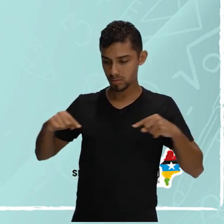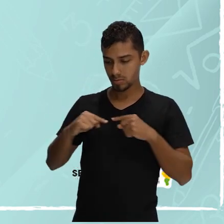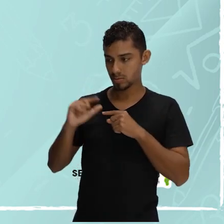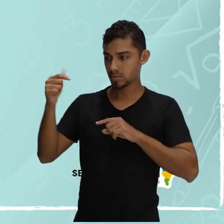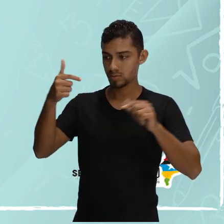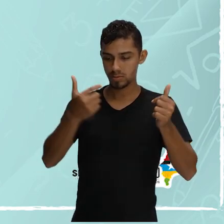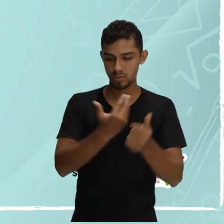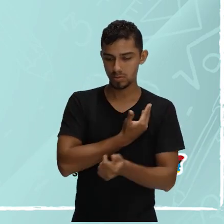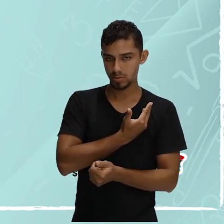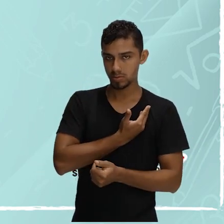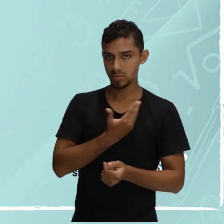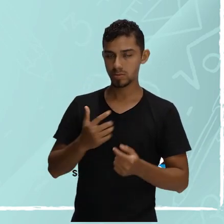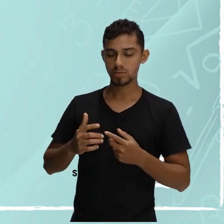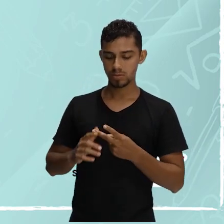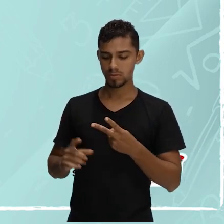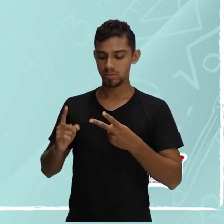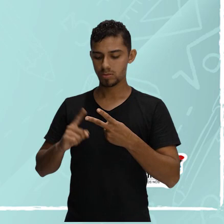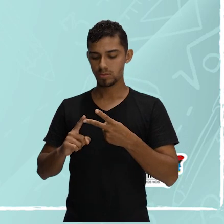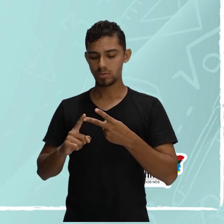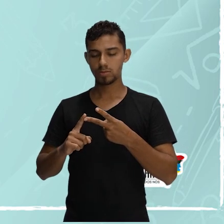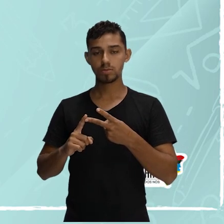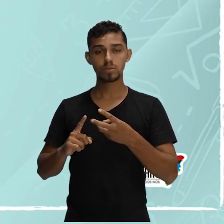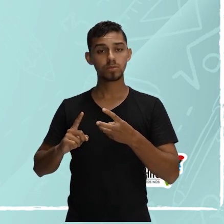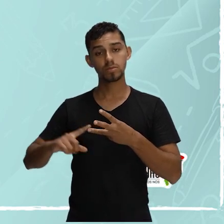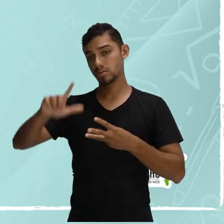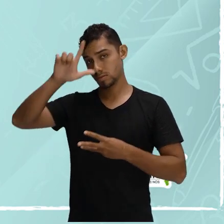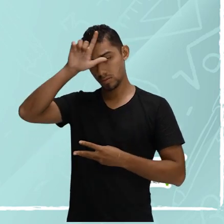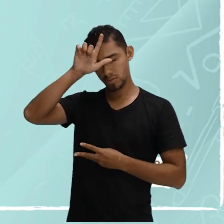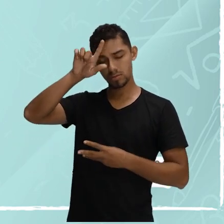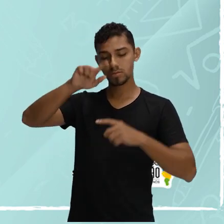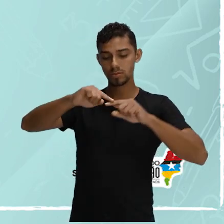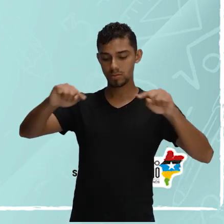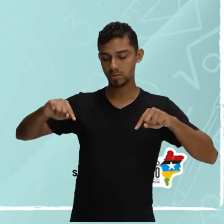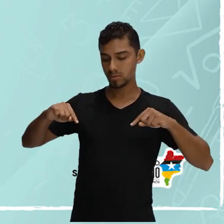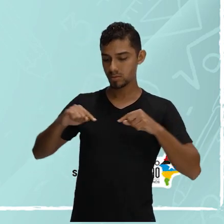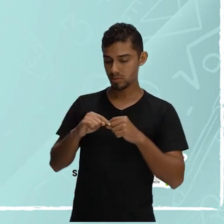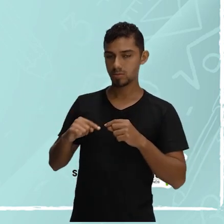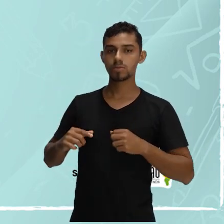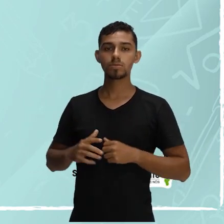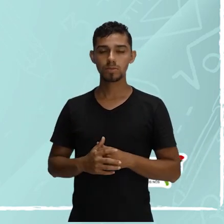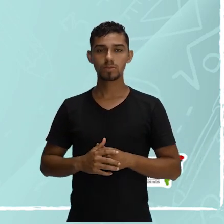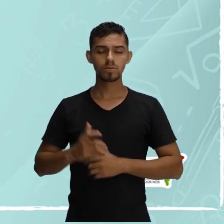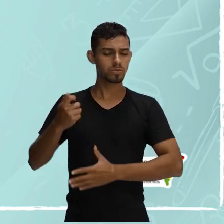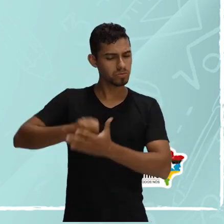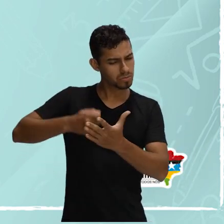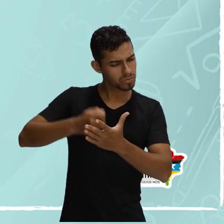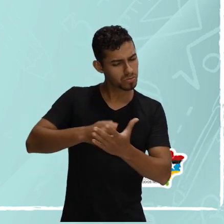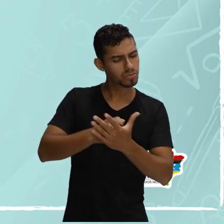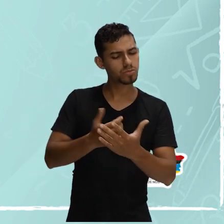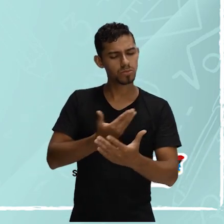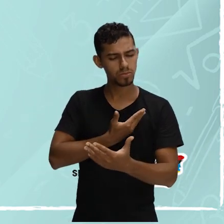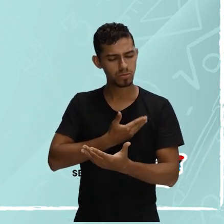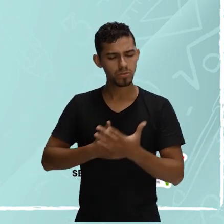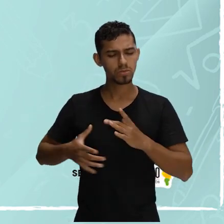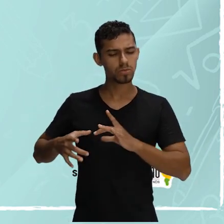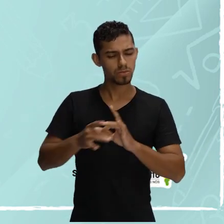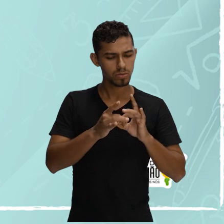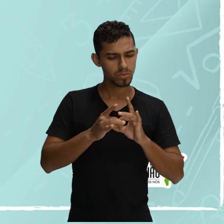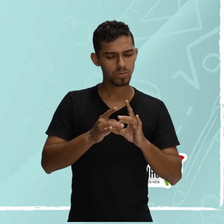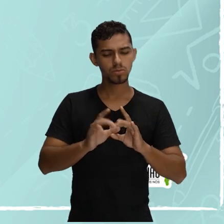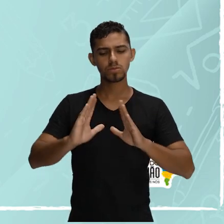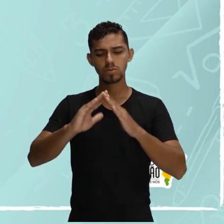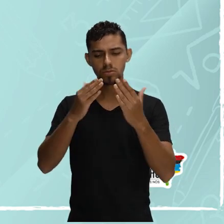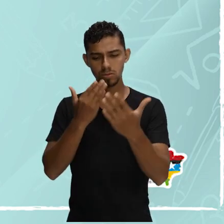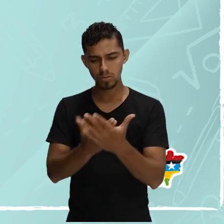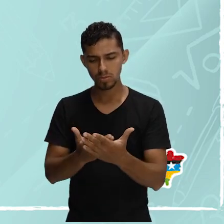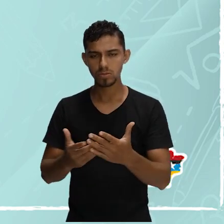outras pessoas da turma, ele pode ser um líder de turma, ele pode construir uma relação de amizade com alguém na escola, se